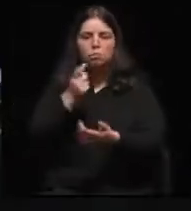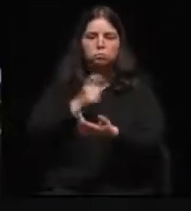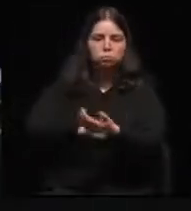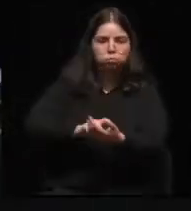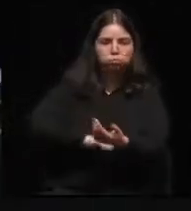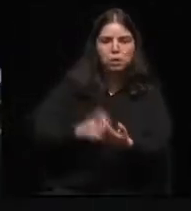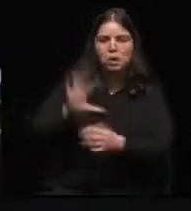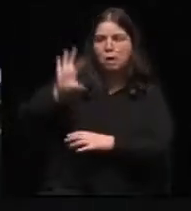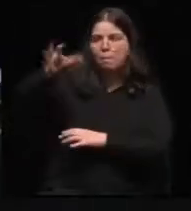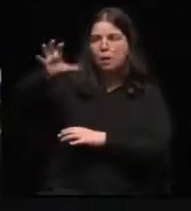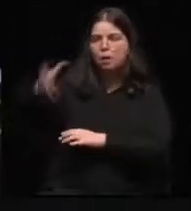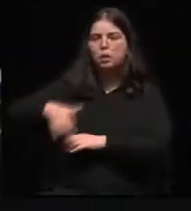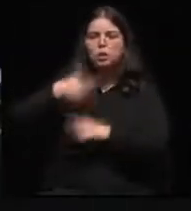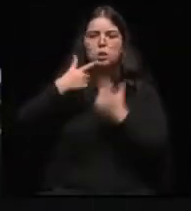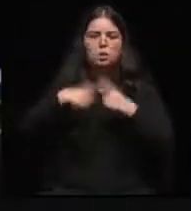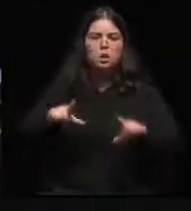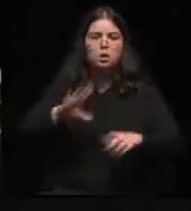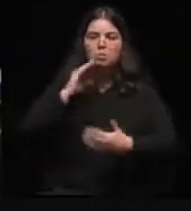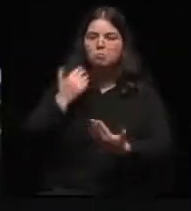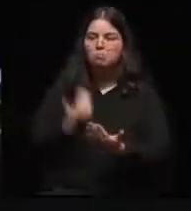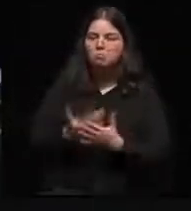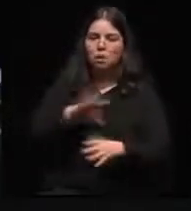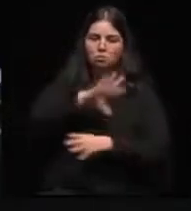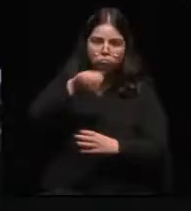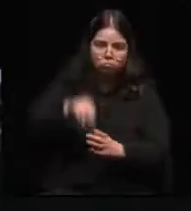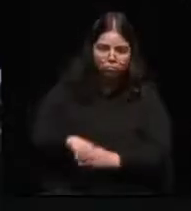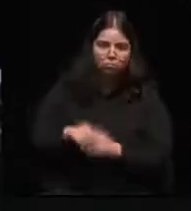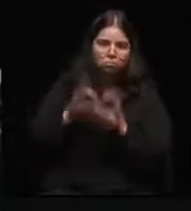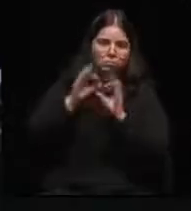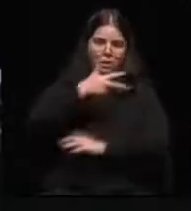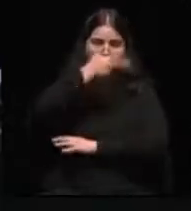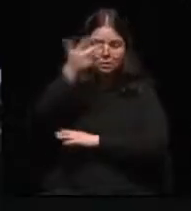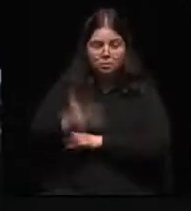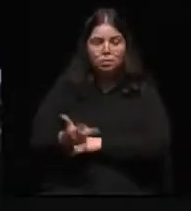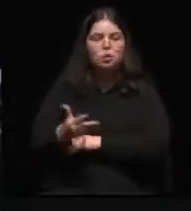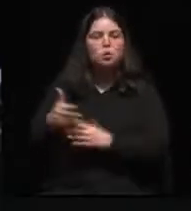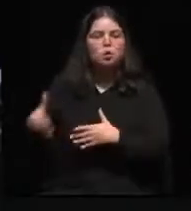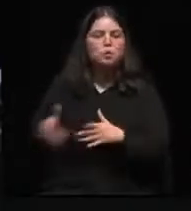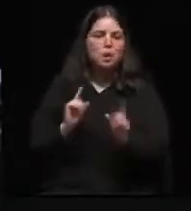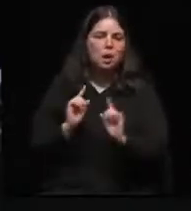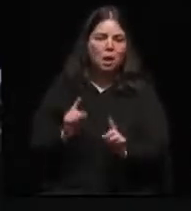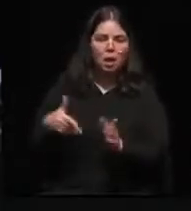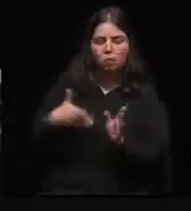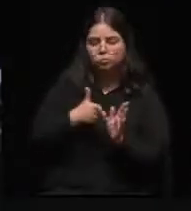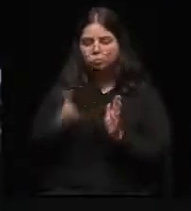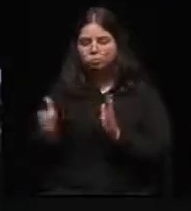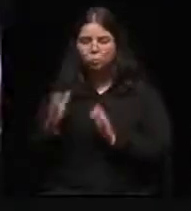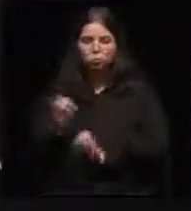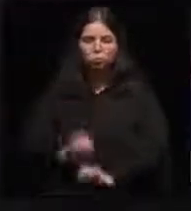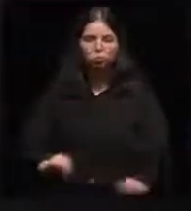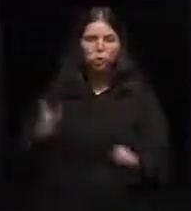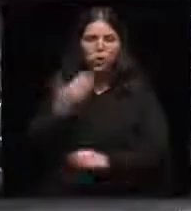origem ou da língua, haja inclusão e não exclusão. O caminho é este, sem desvios. Obrigada. Obrigada.